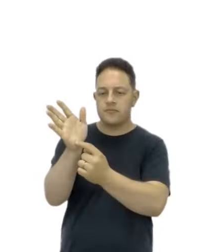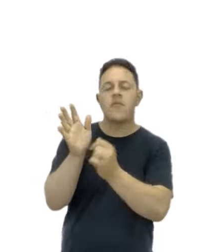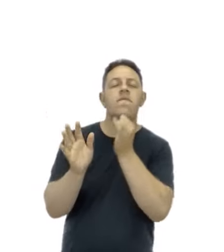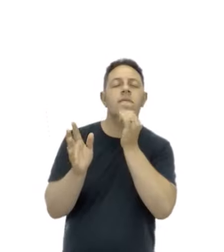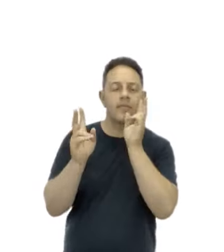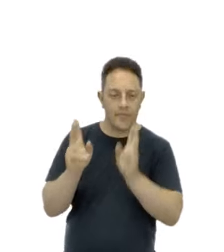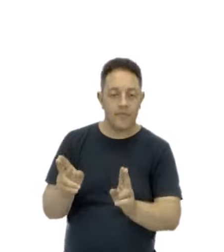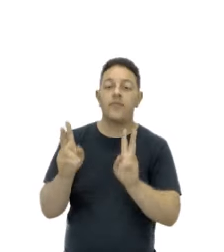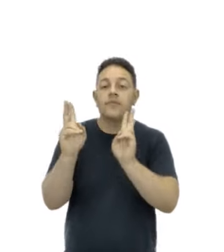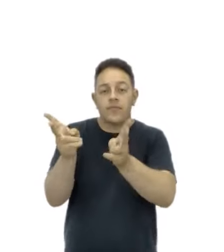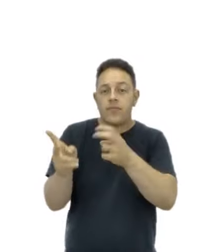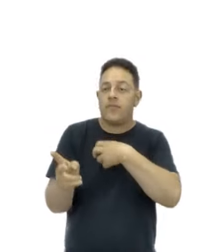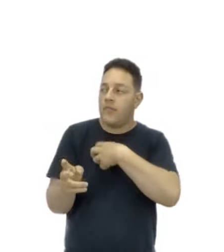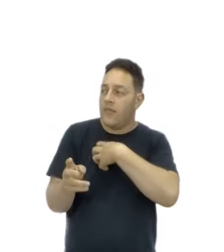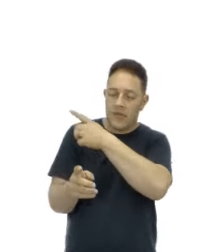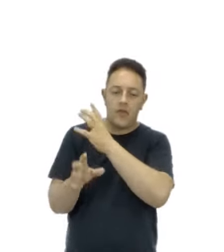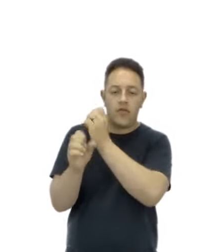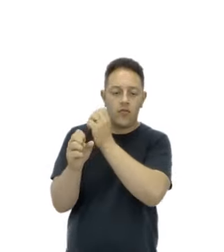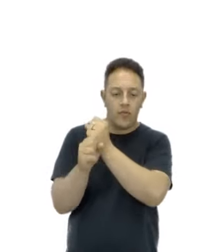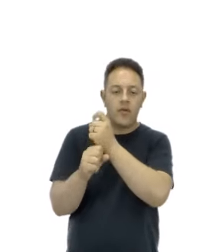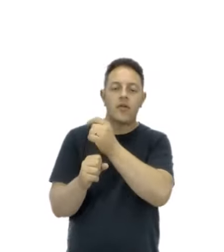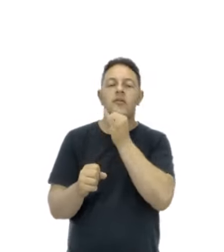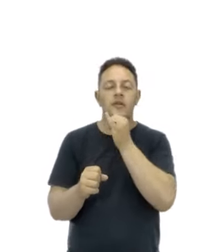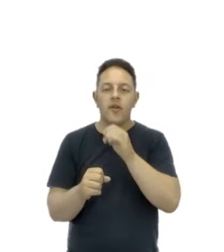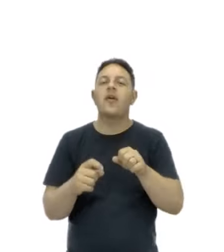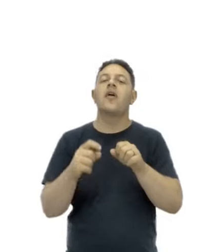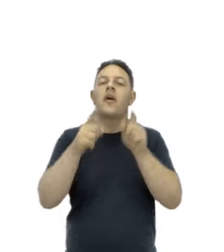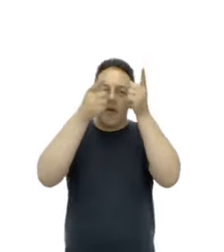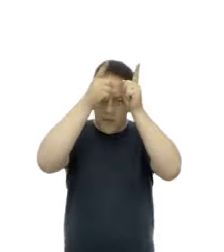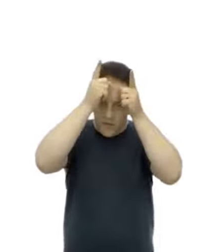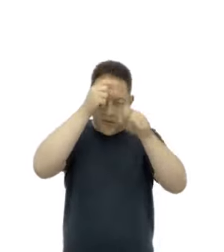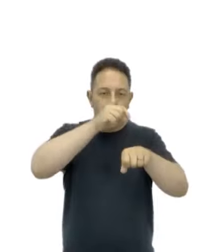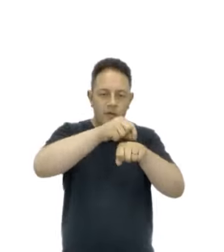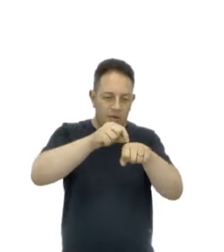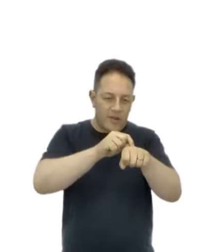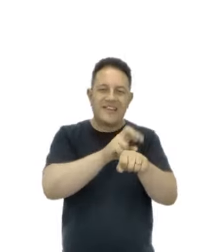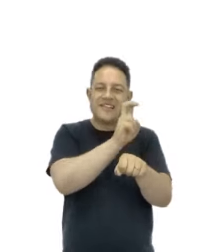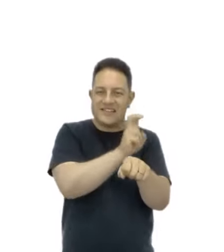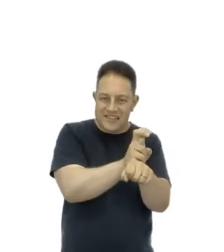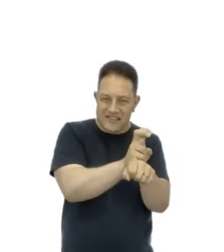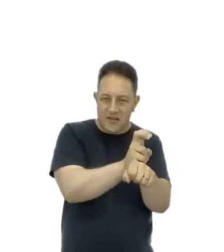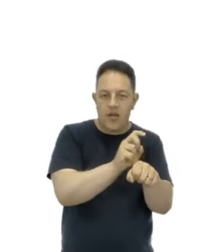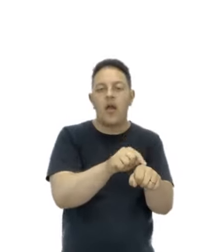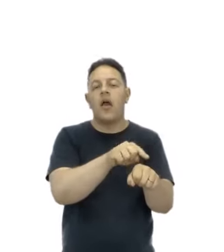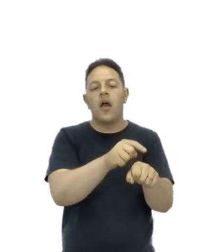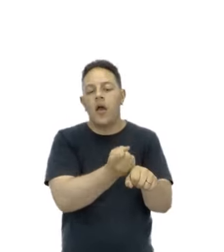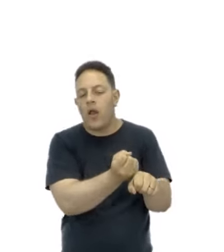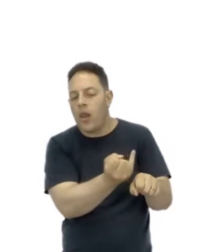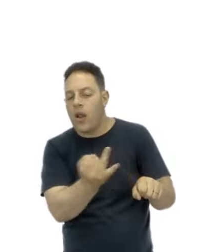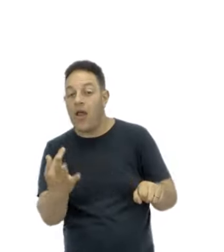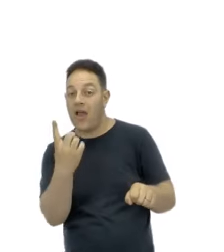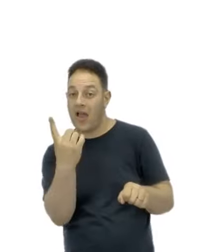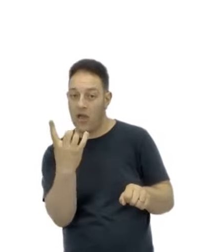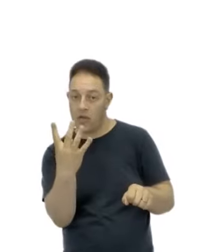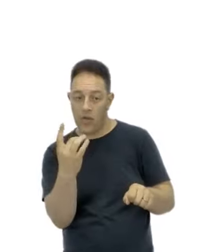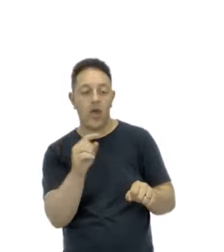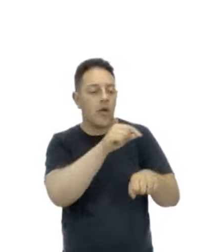né, com os mesmos dados, né, que uma joaninha tem 5 pintinhas, e há 14 joaninhas que têm